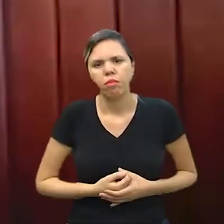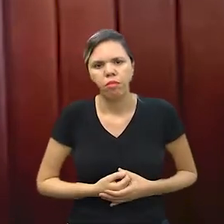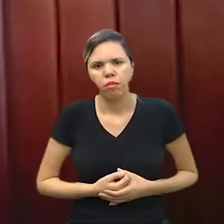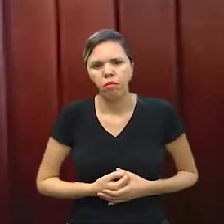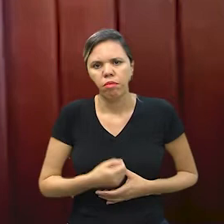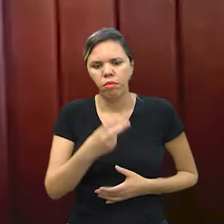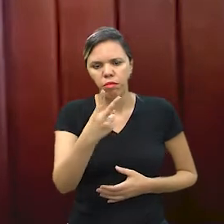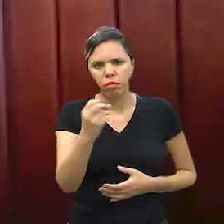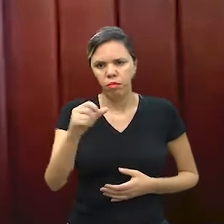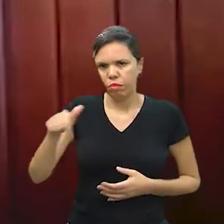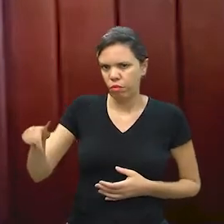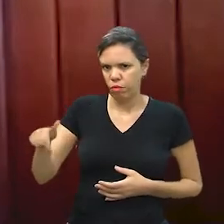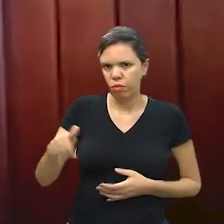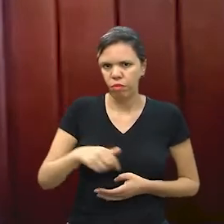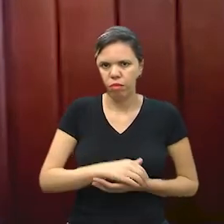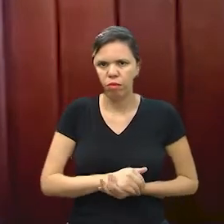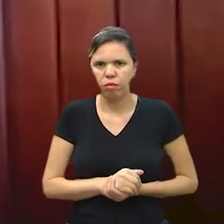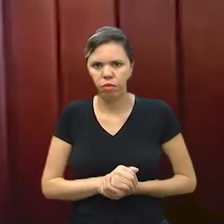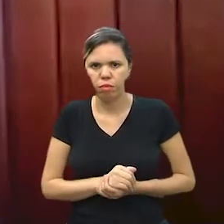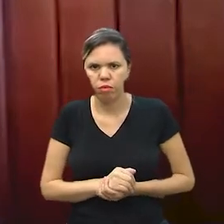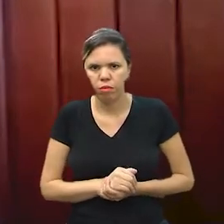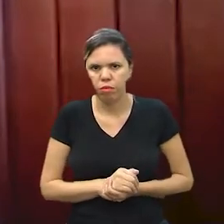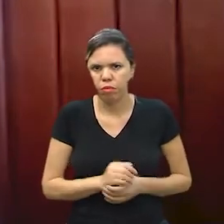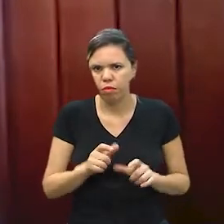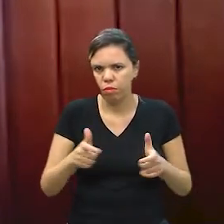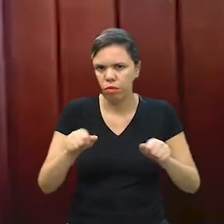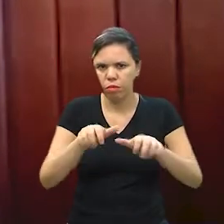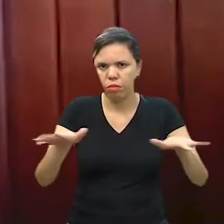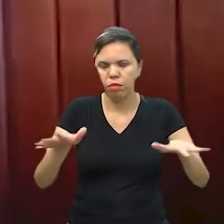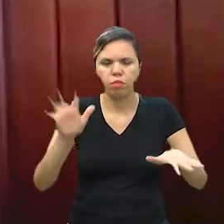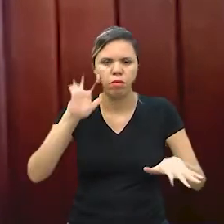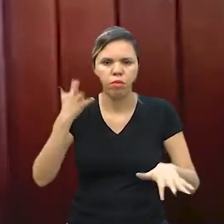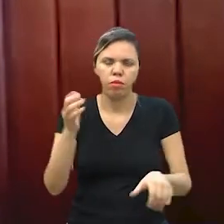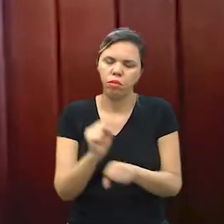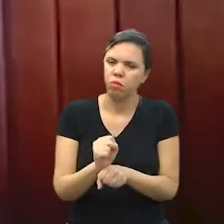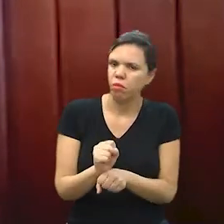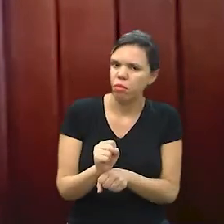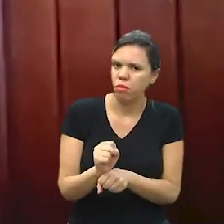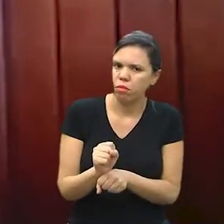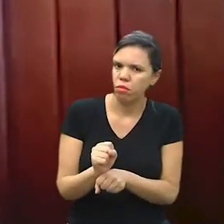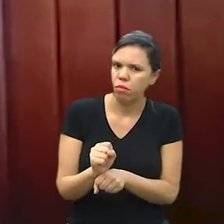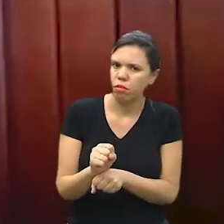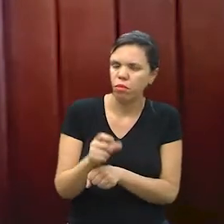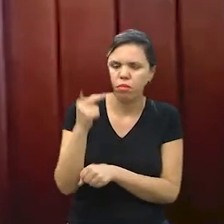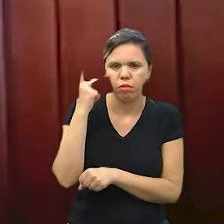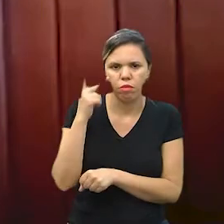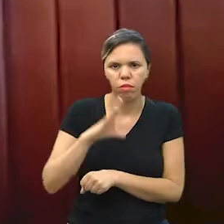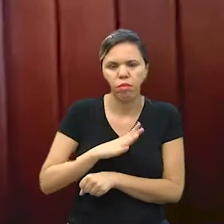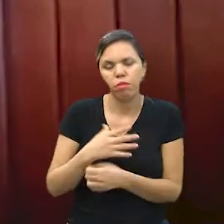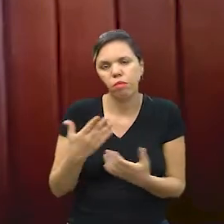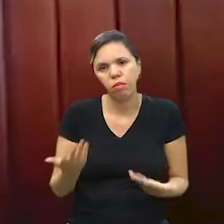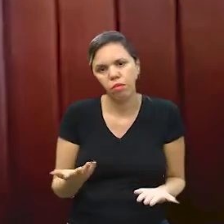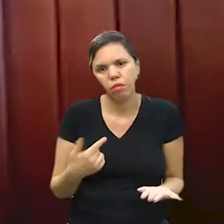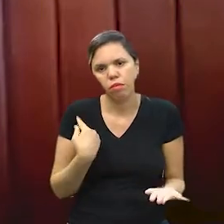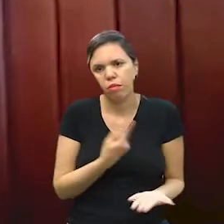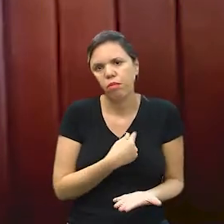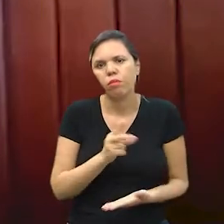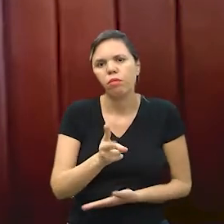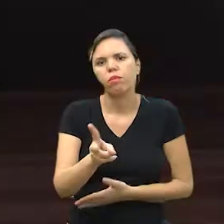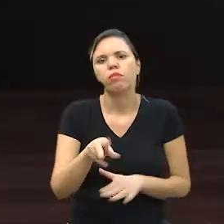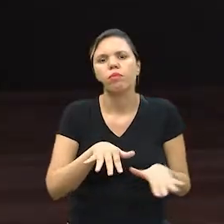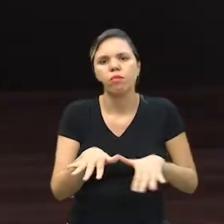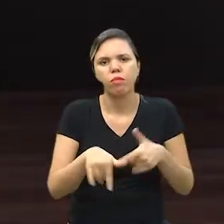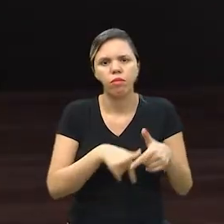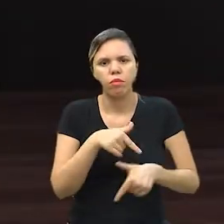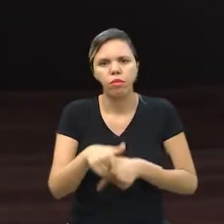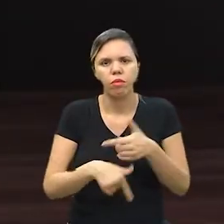E em 2007, né, um dos maiores distribuidores nossos resolveu parar. Ele era de São Paulo, e aí nós, bom, como que nós vamos continuar esse movimento?